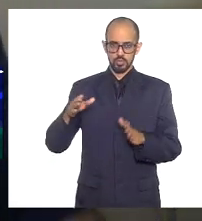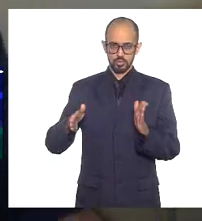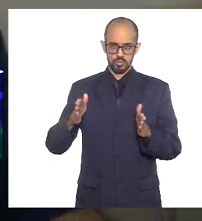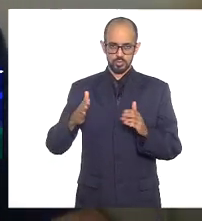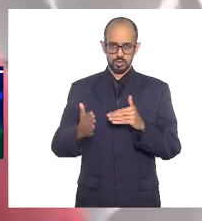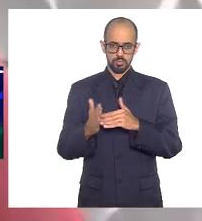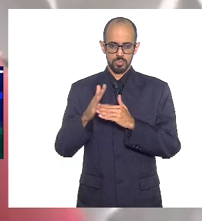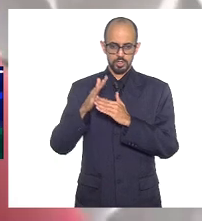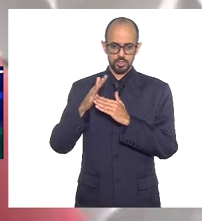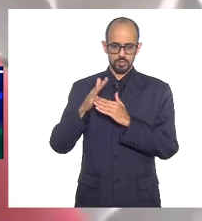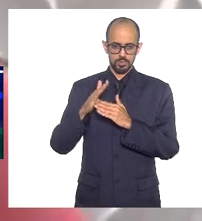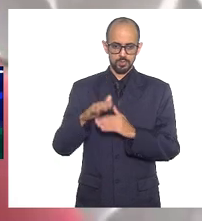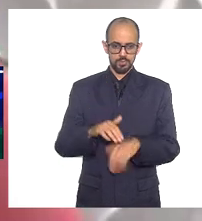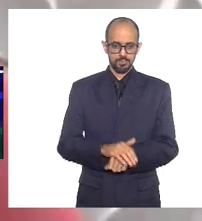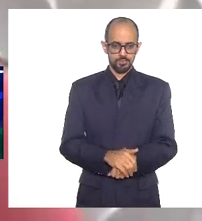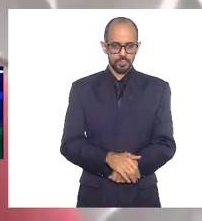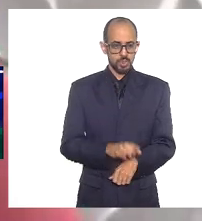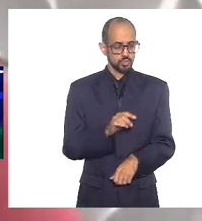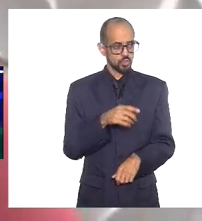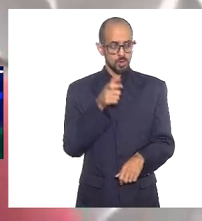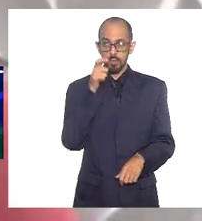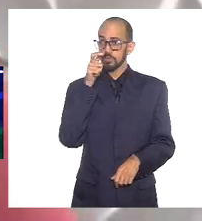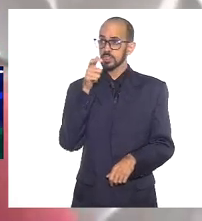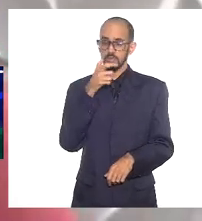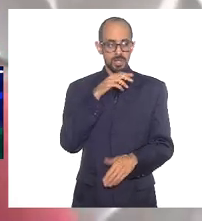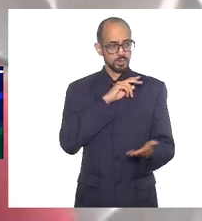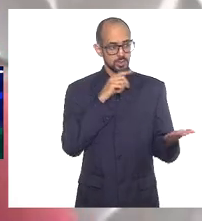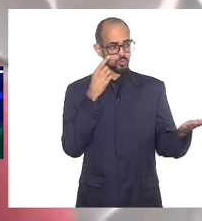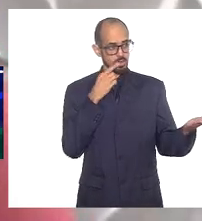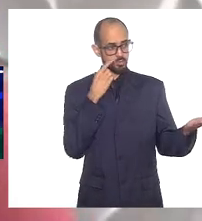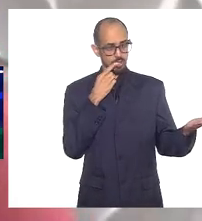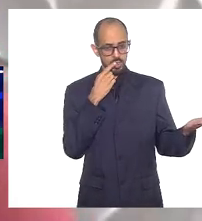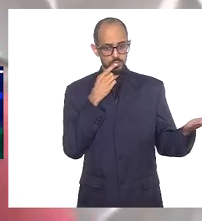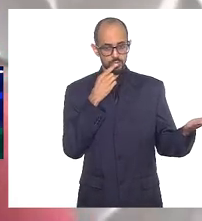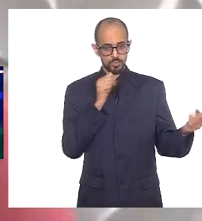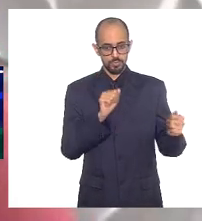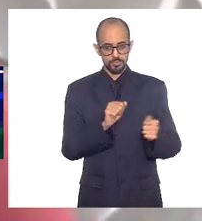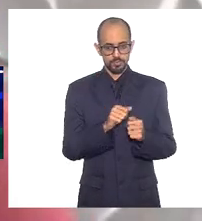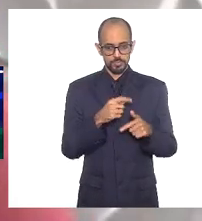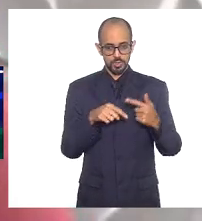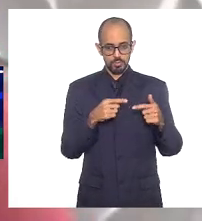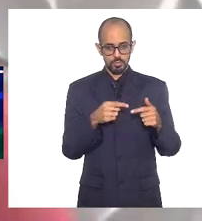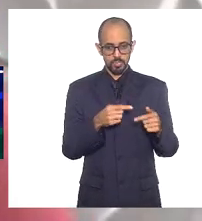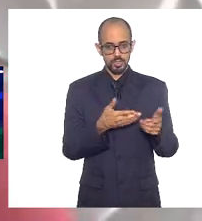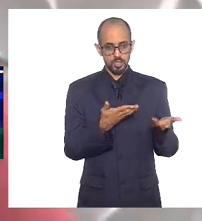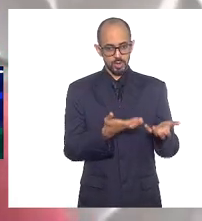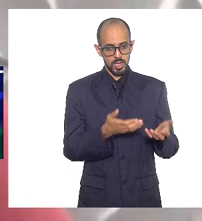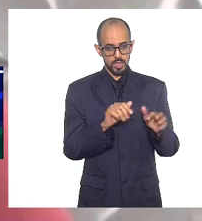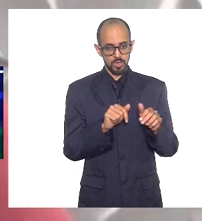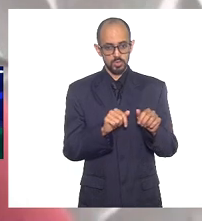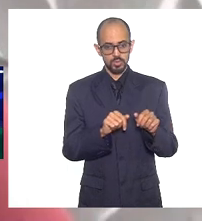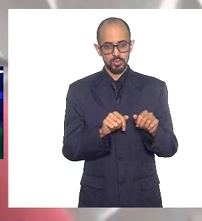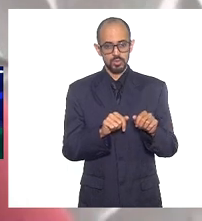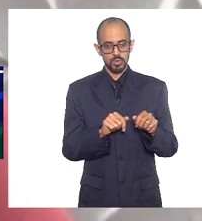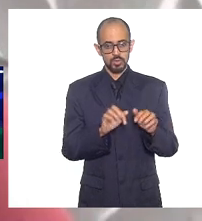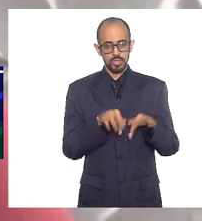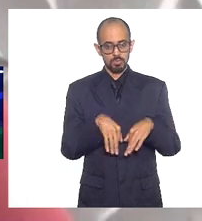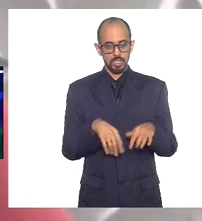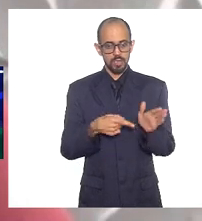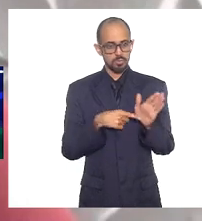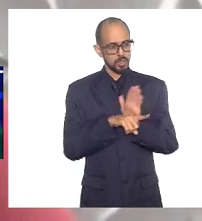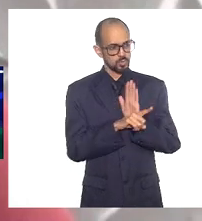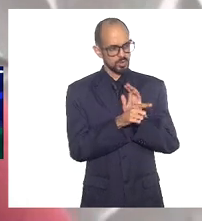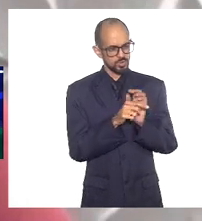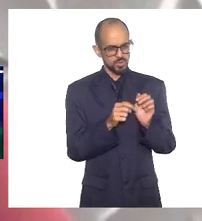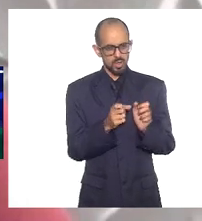deputado Luiz Pablo eu queria apenas fazer uma observação que é terminar sua fala acrescentando uma pergunta quantas